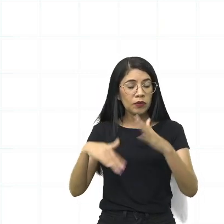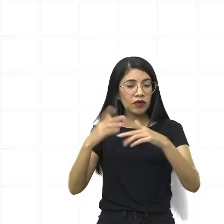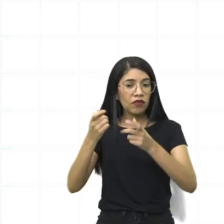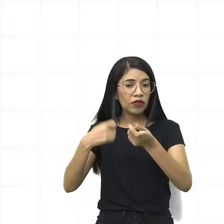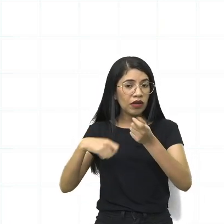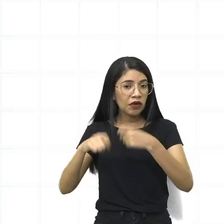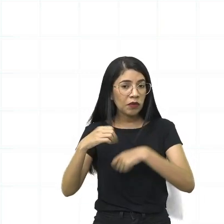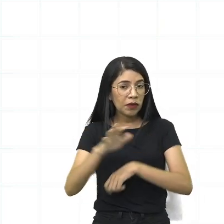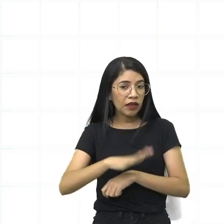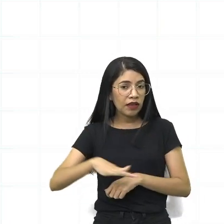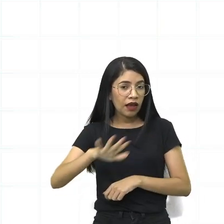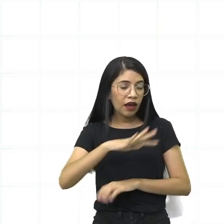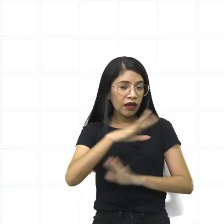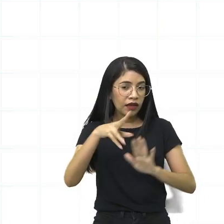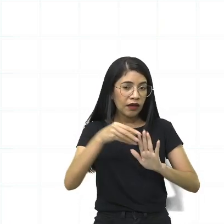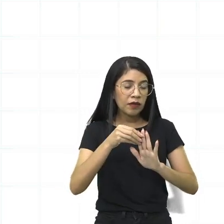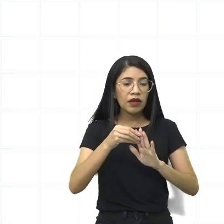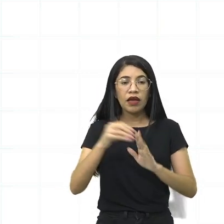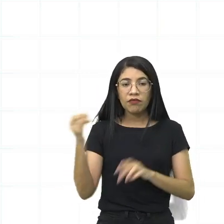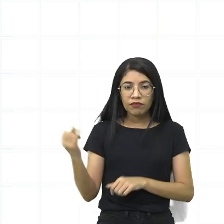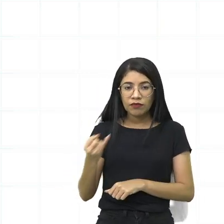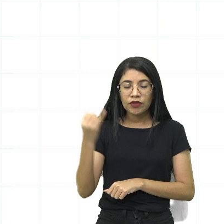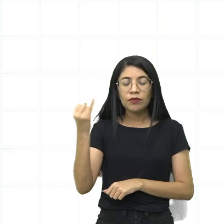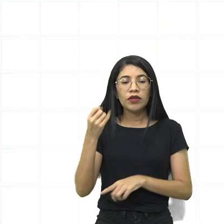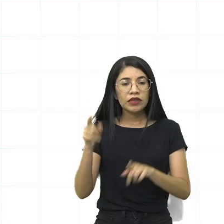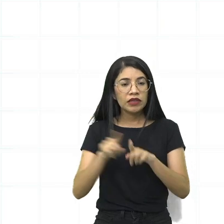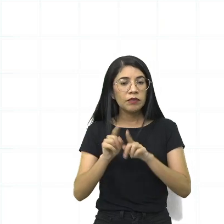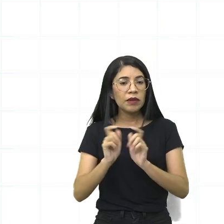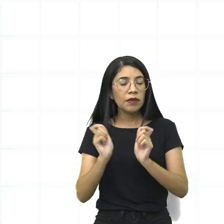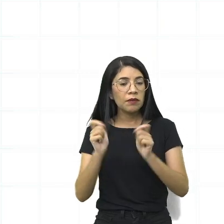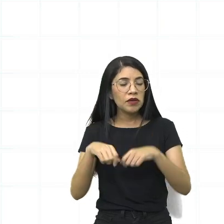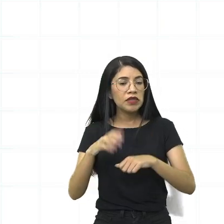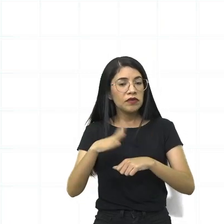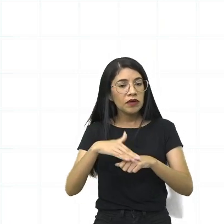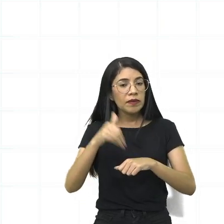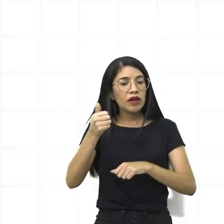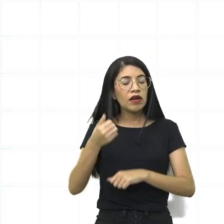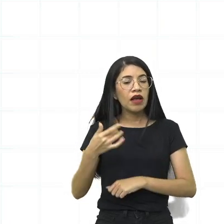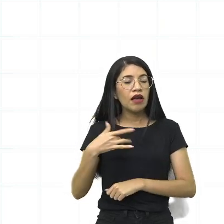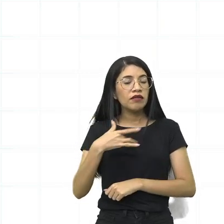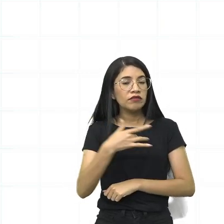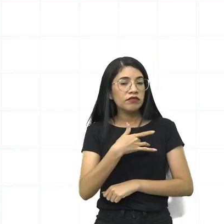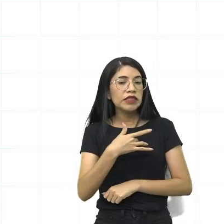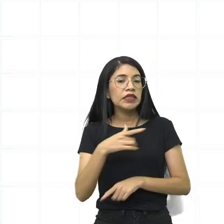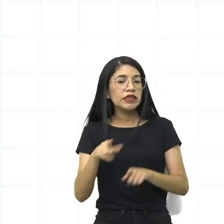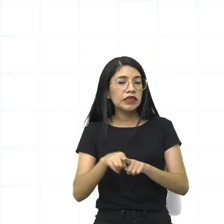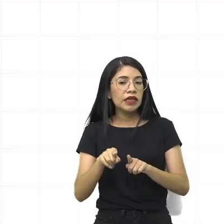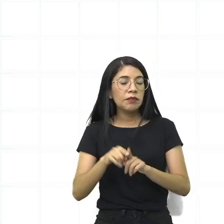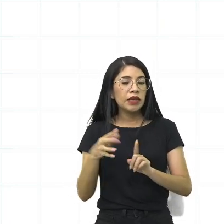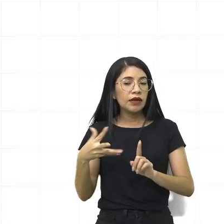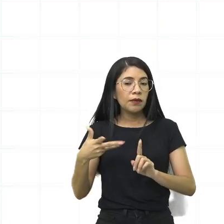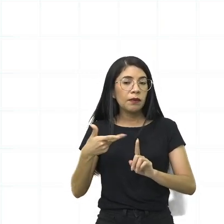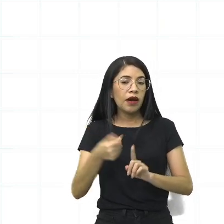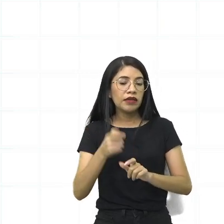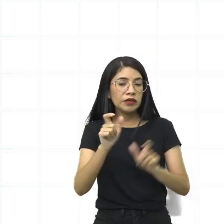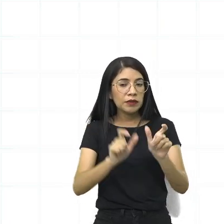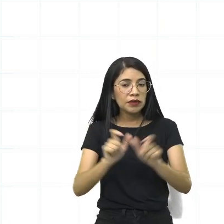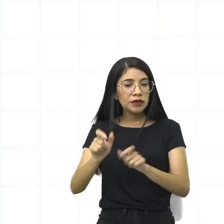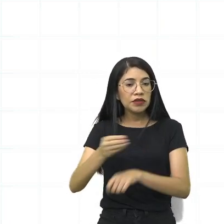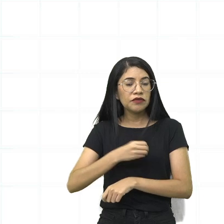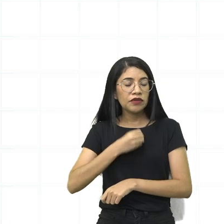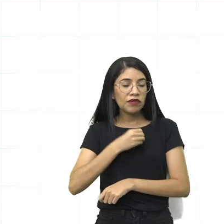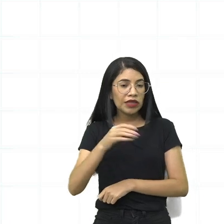da região é crucial para melhorar a qualidade de vida das populações